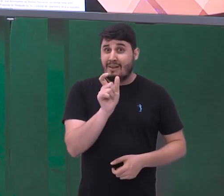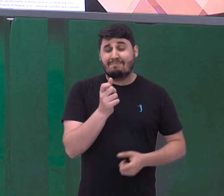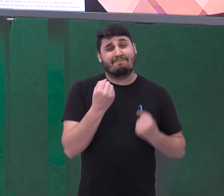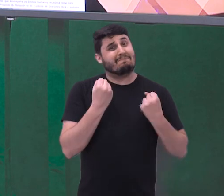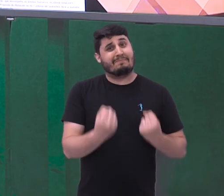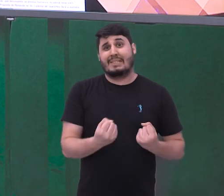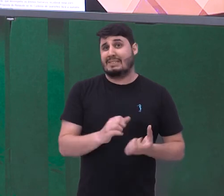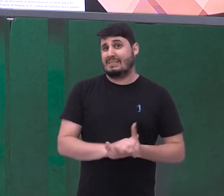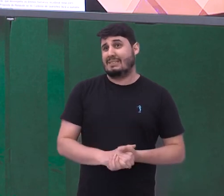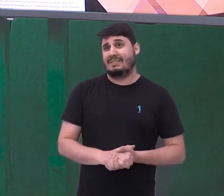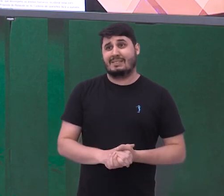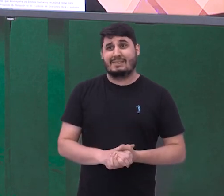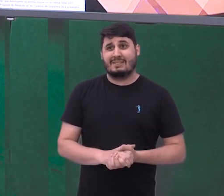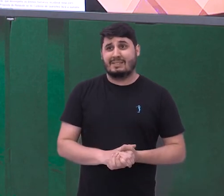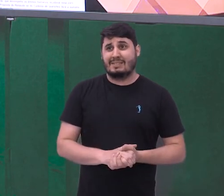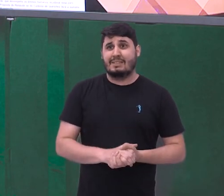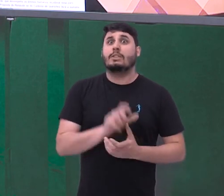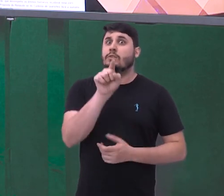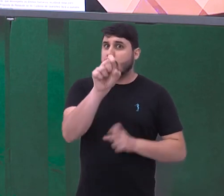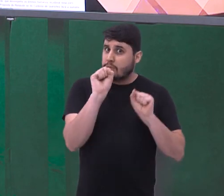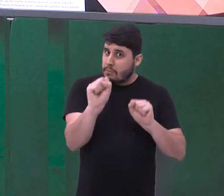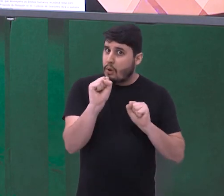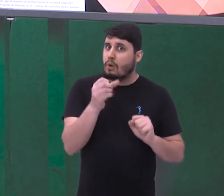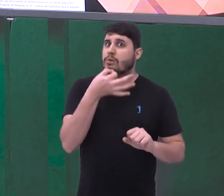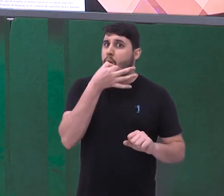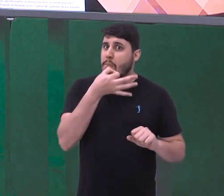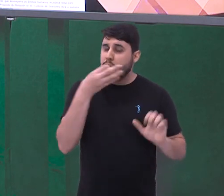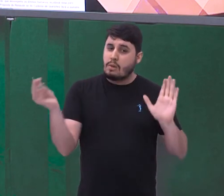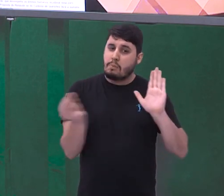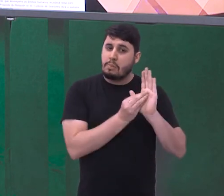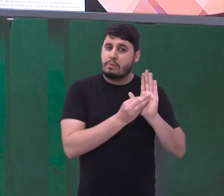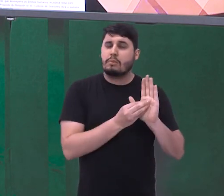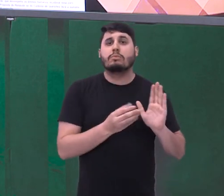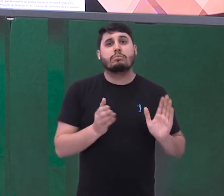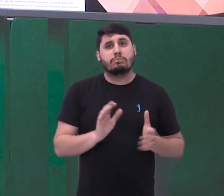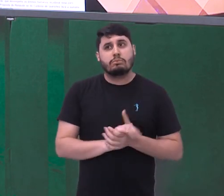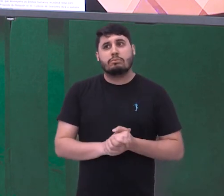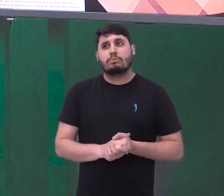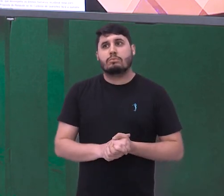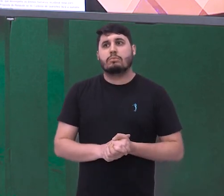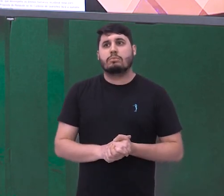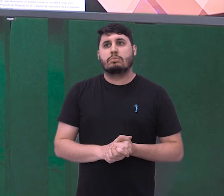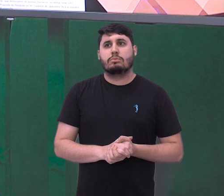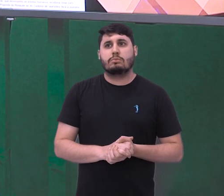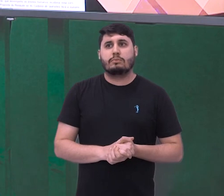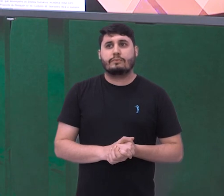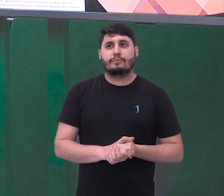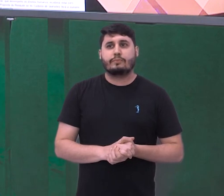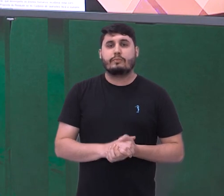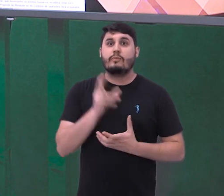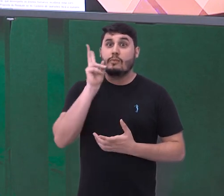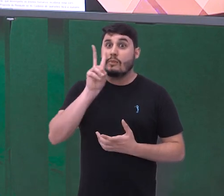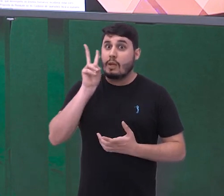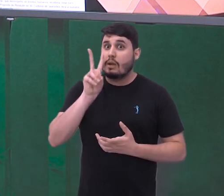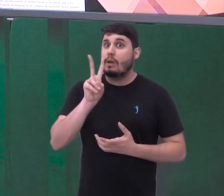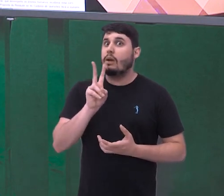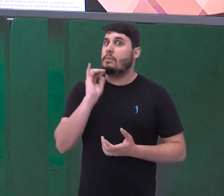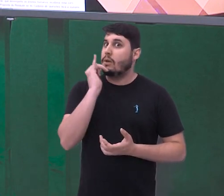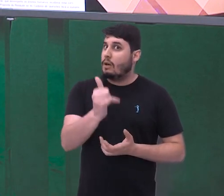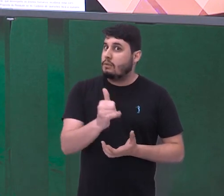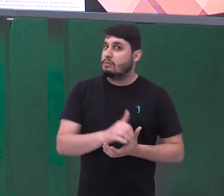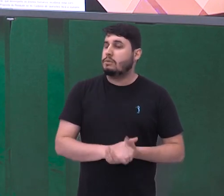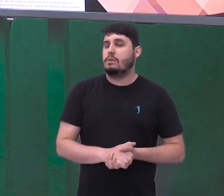fogo. Então, é um texto, foi alguém que escreveu. Comenta embaixo. Aí você já termina com tudo isso.